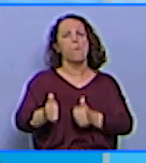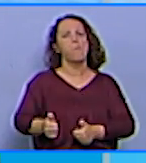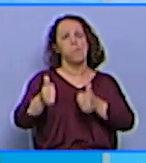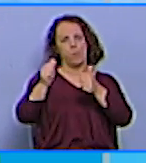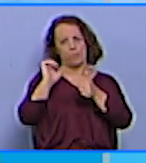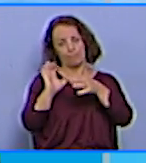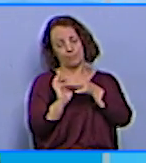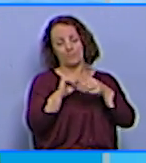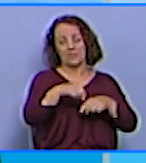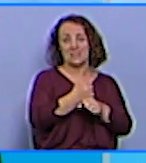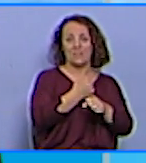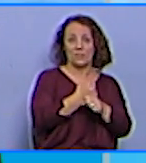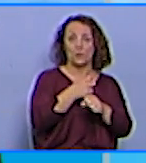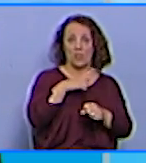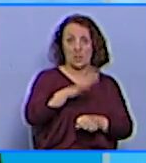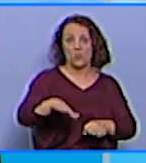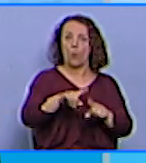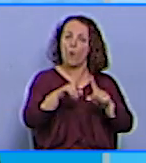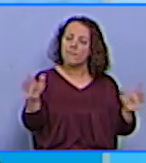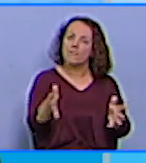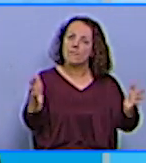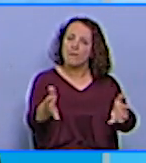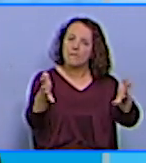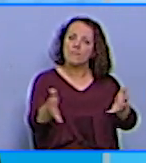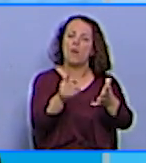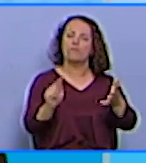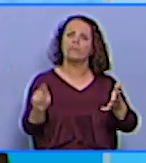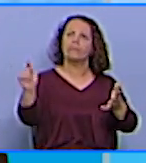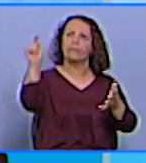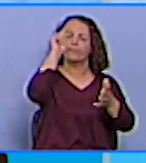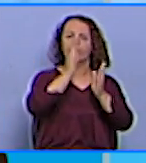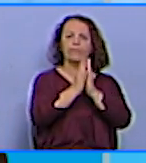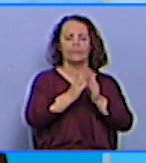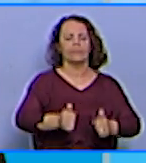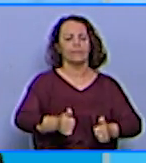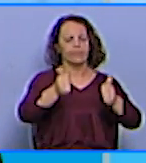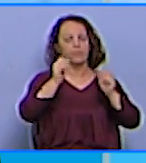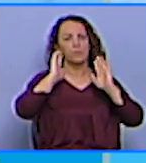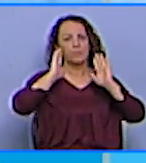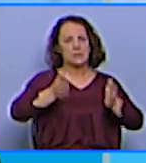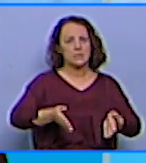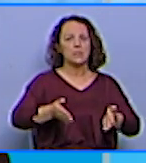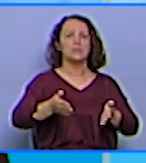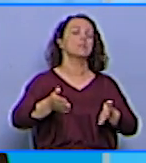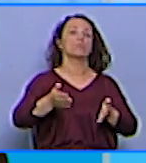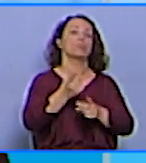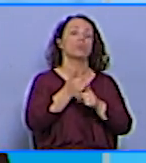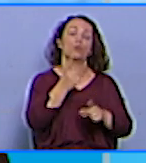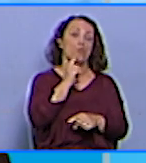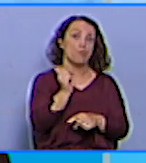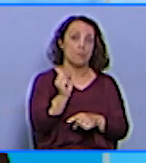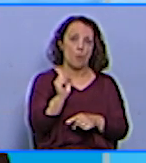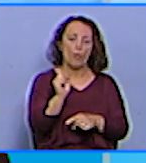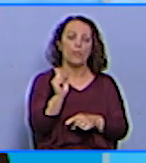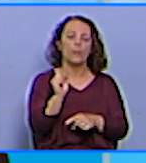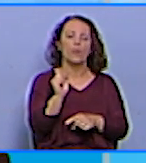Serviço Nacional, este instigar para que as dioceses tenham, sem poderem pôr, porque não podem pôr, mas que as